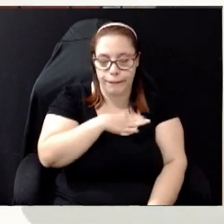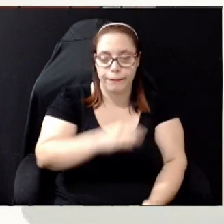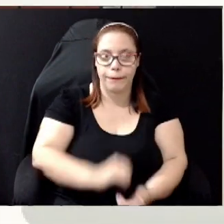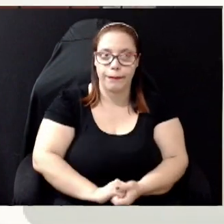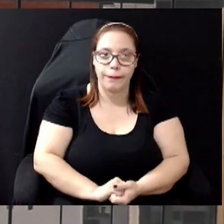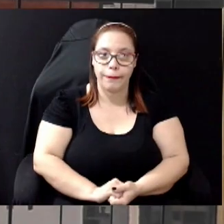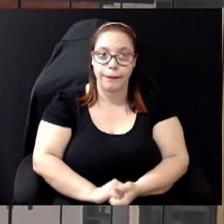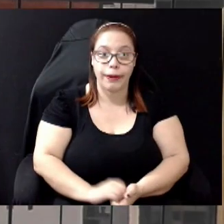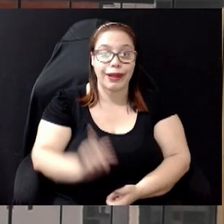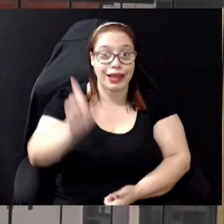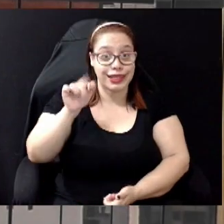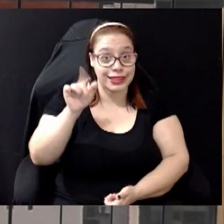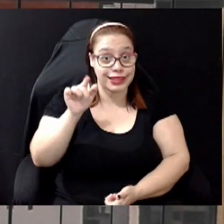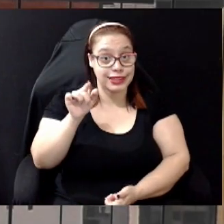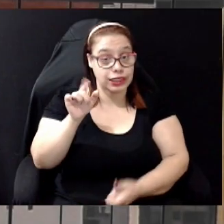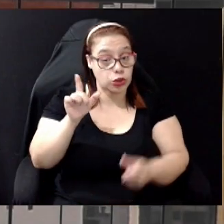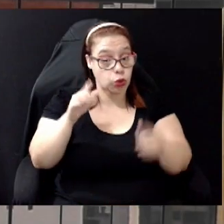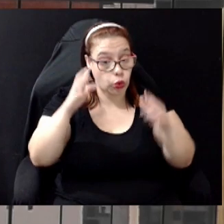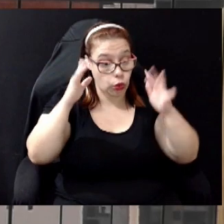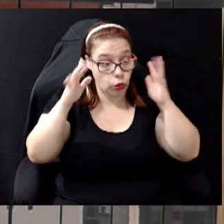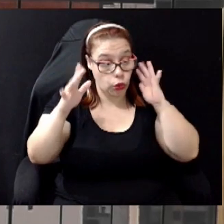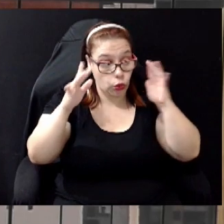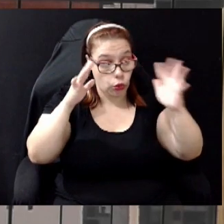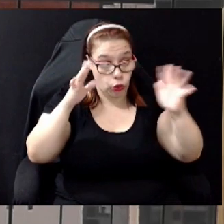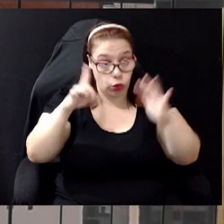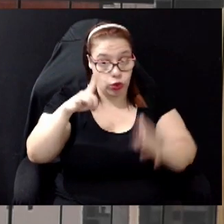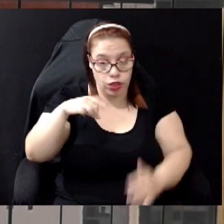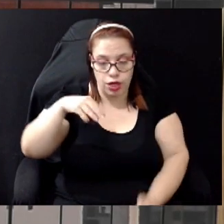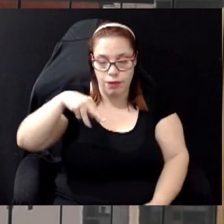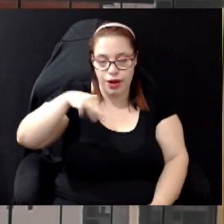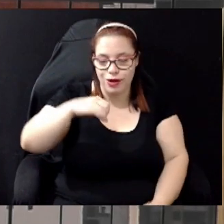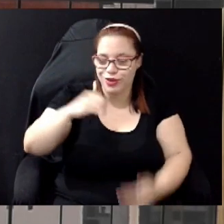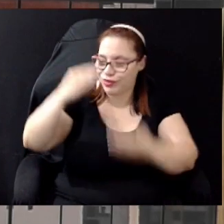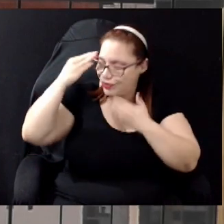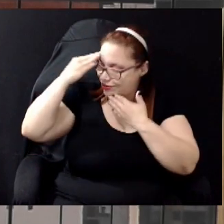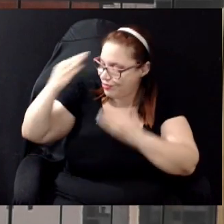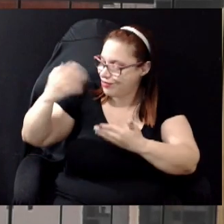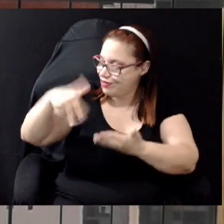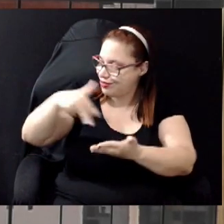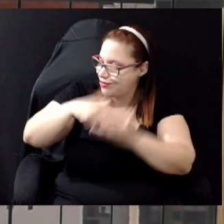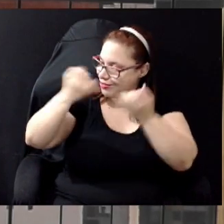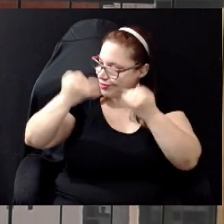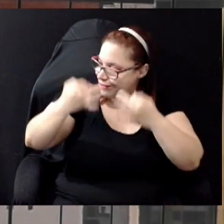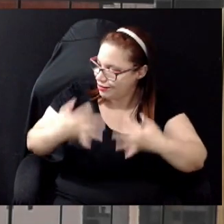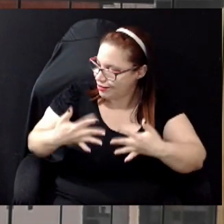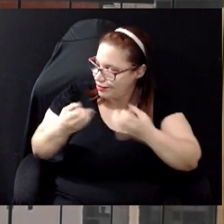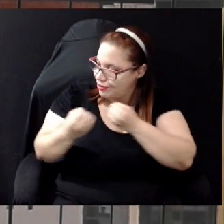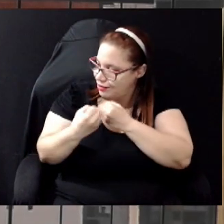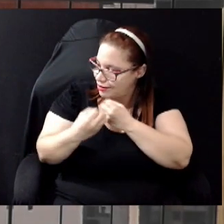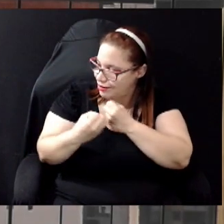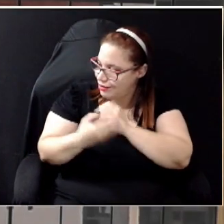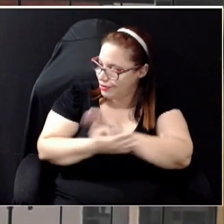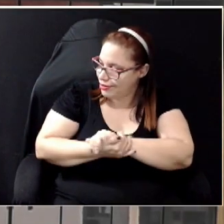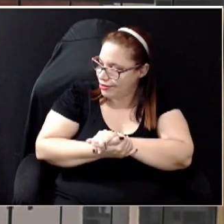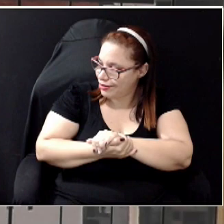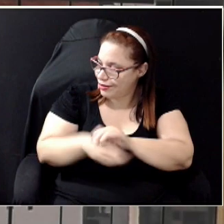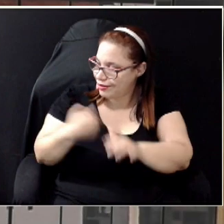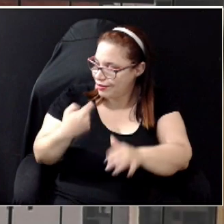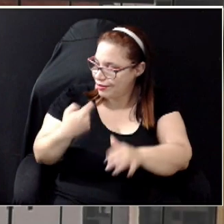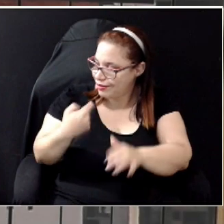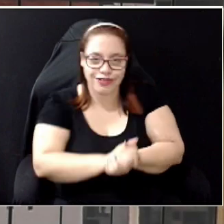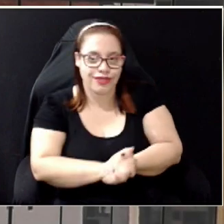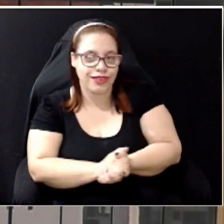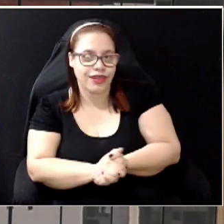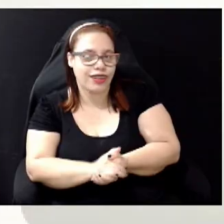cidade. Agora a gente tem uma dimensão maior, né, Marco? Muito obrigada por esclarecer e trazer tantas informações relevantes